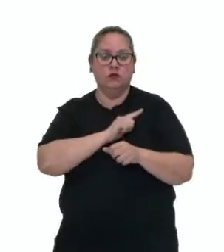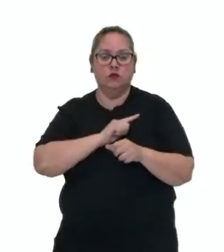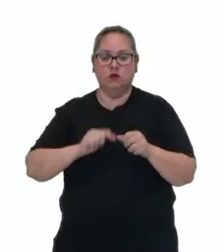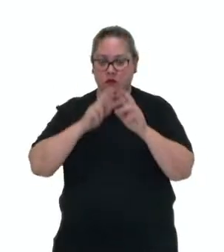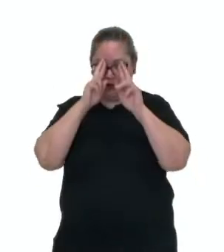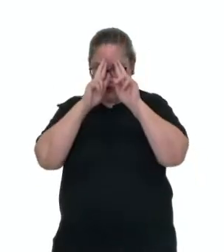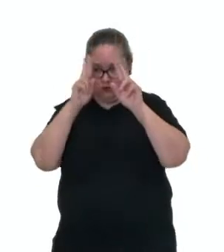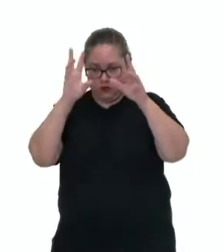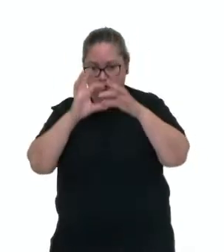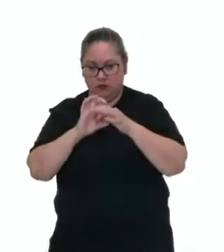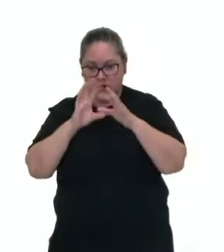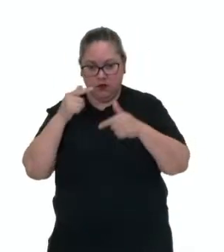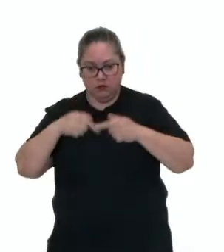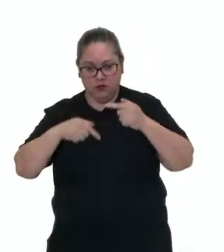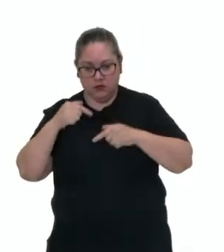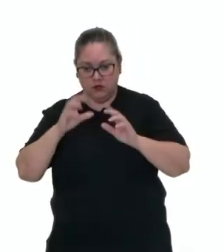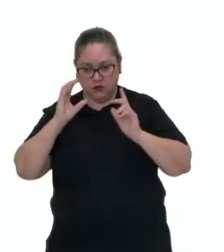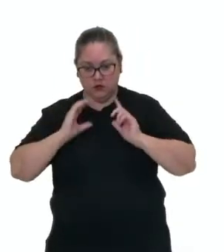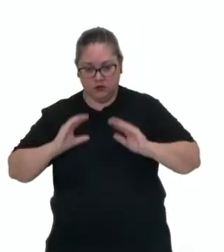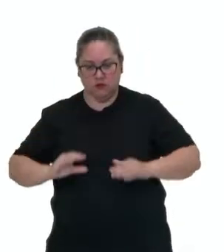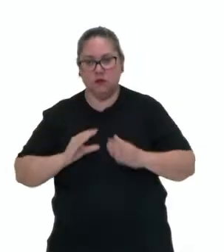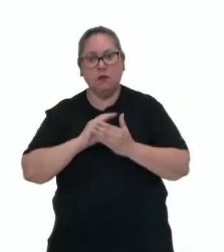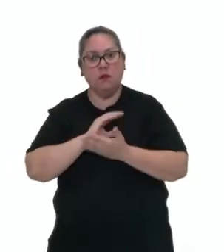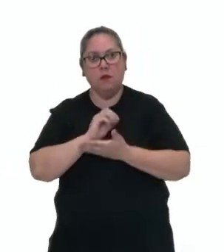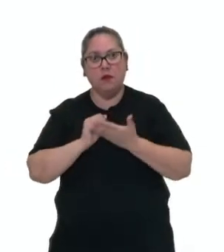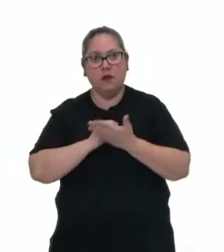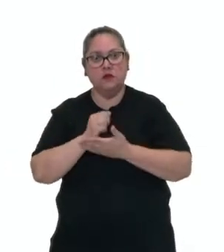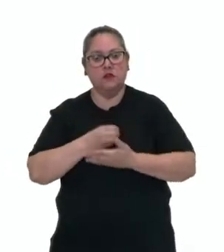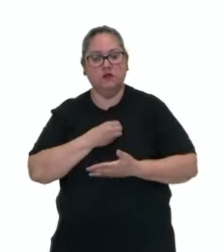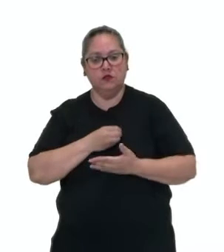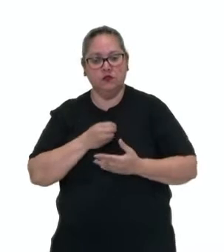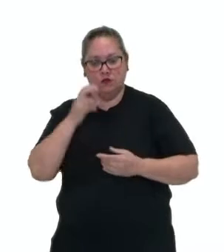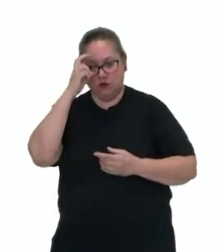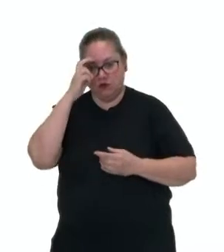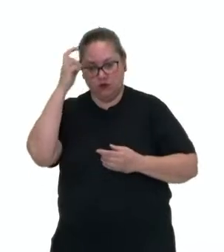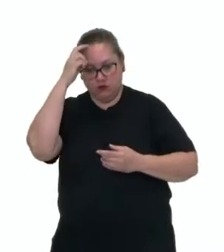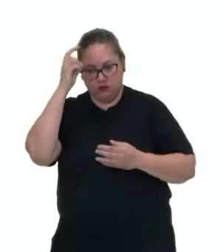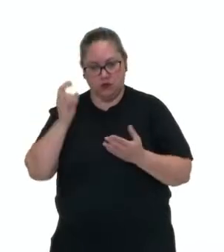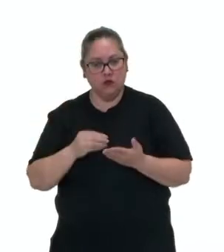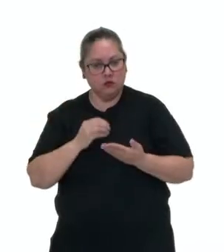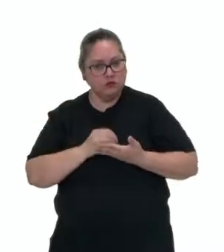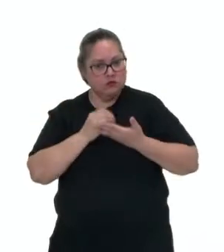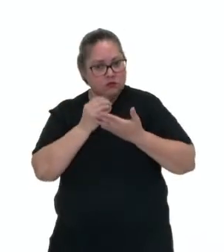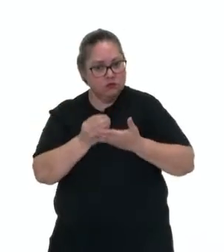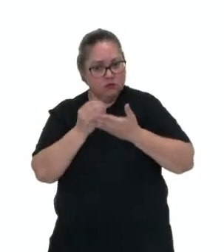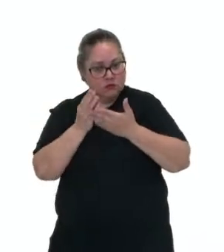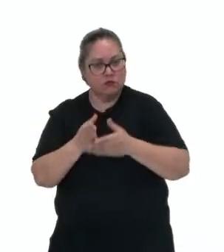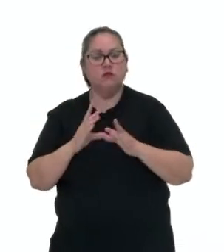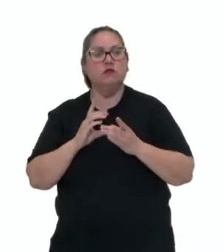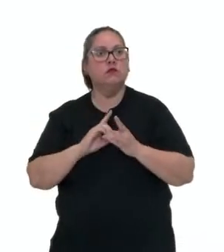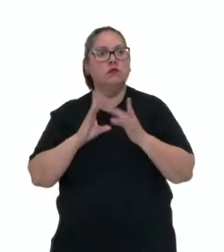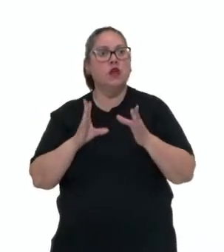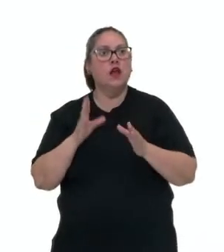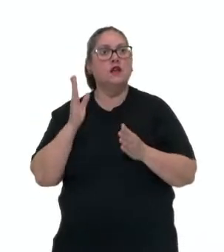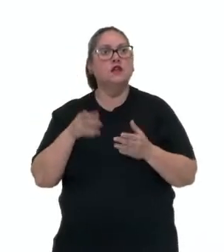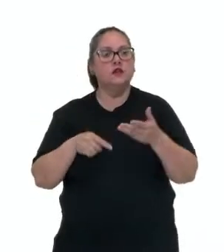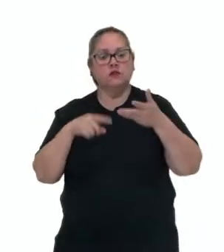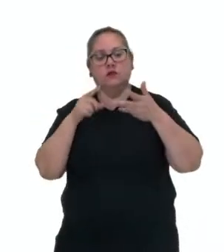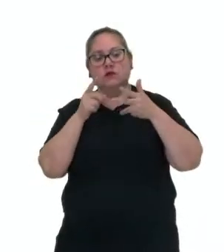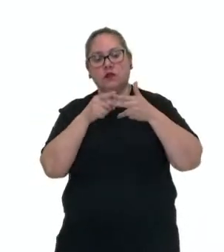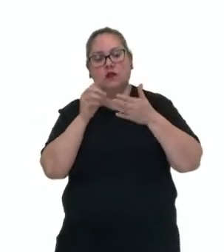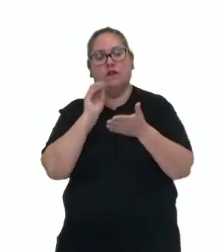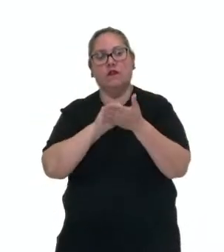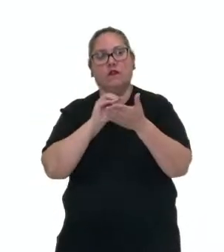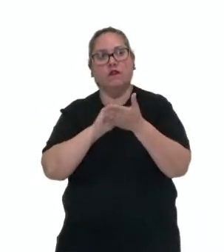respeitam as liberdades políticas e civis básicas e vivem uma cultura política que favorece o ambiente democrático. Já uma democracia